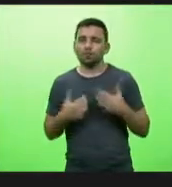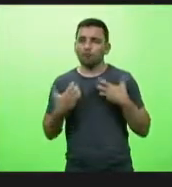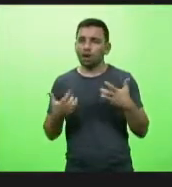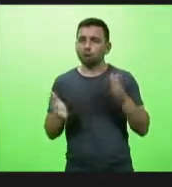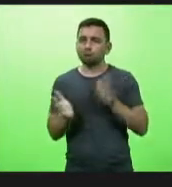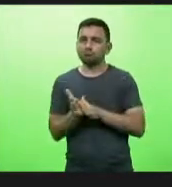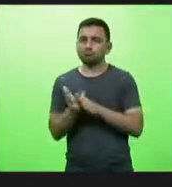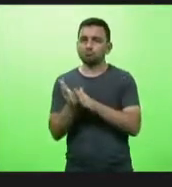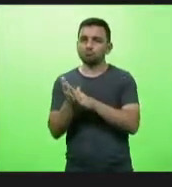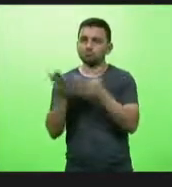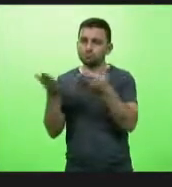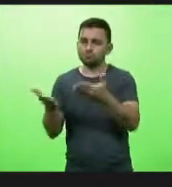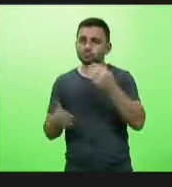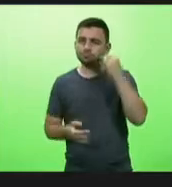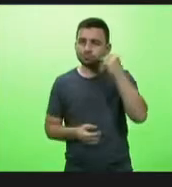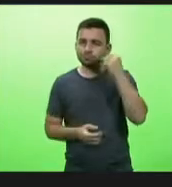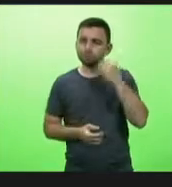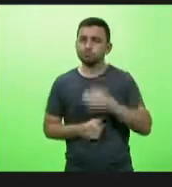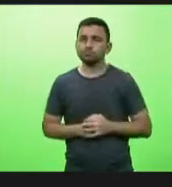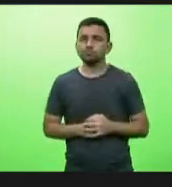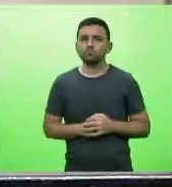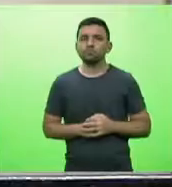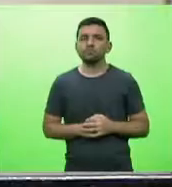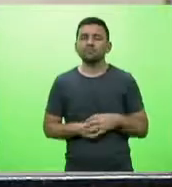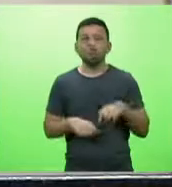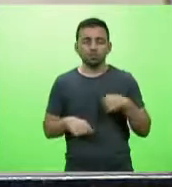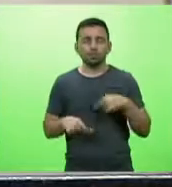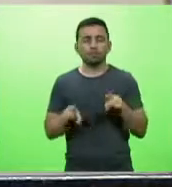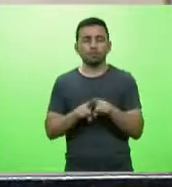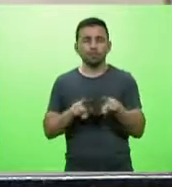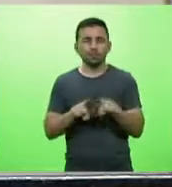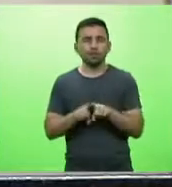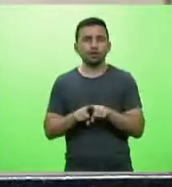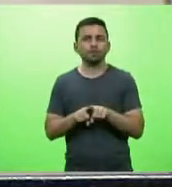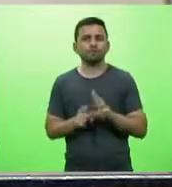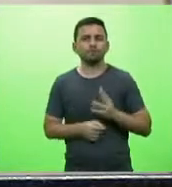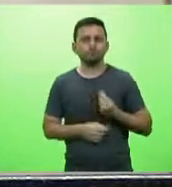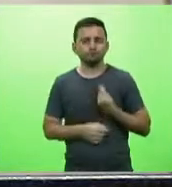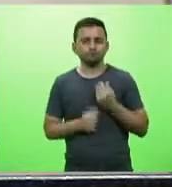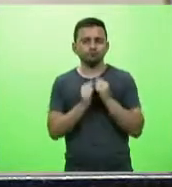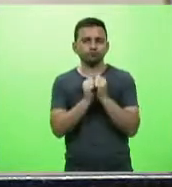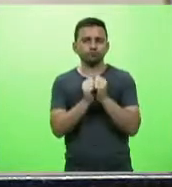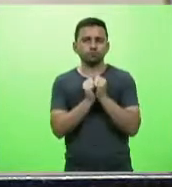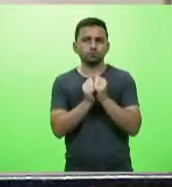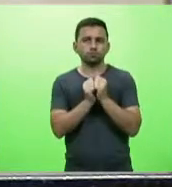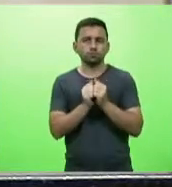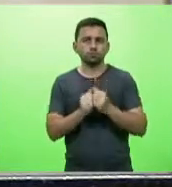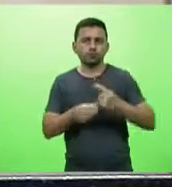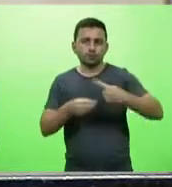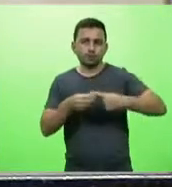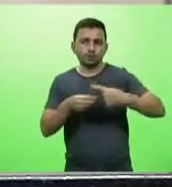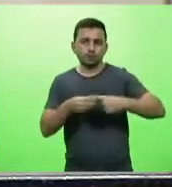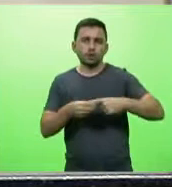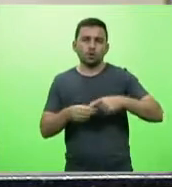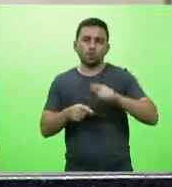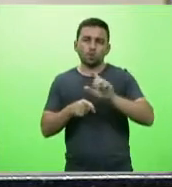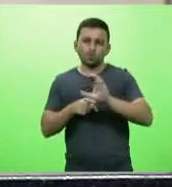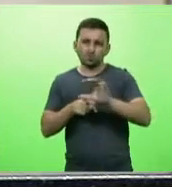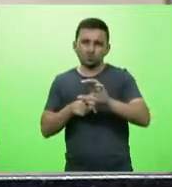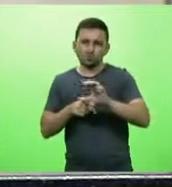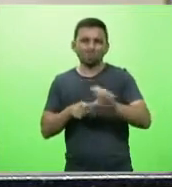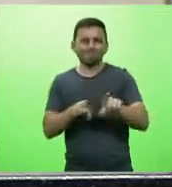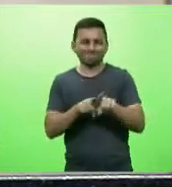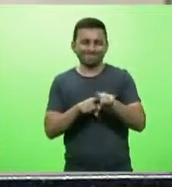Eu quero parabenizar o deputado Márcio Machado. Eu também convivo ali ao lado do município, em Curitibanos, e sei do